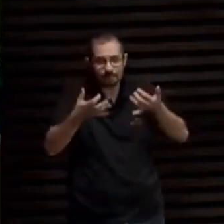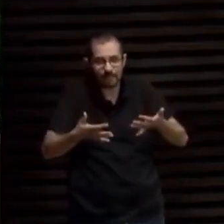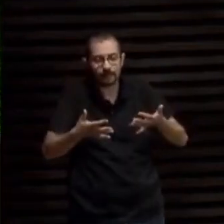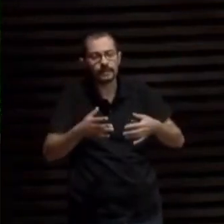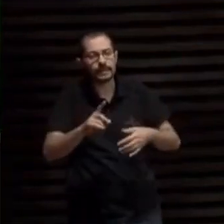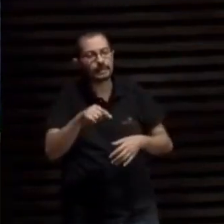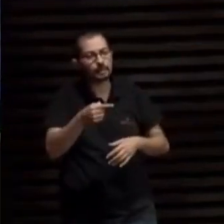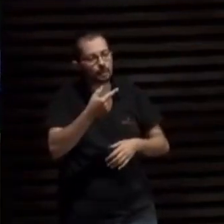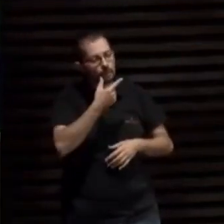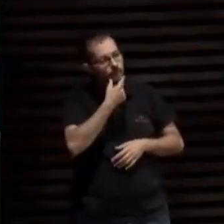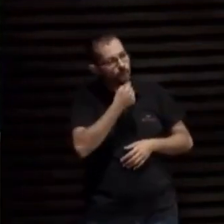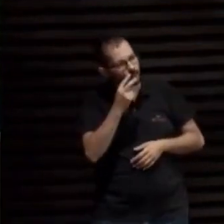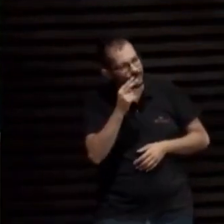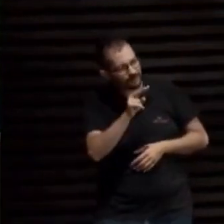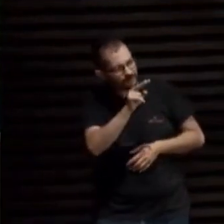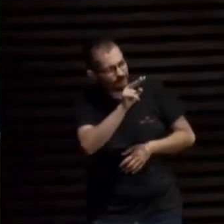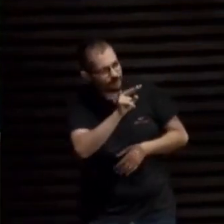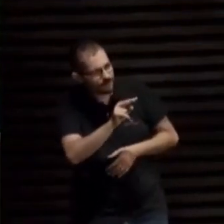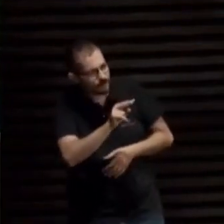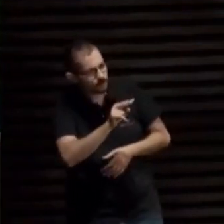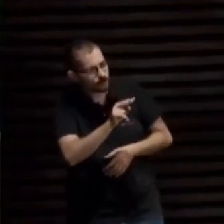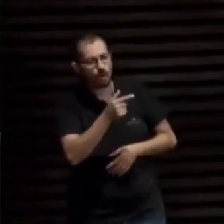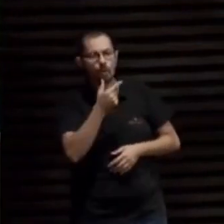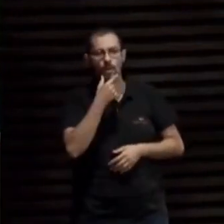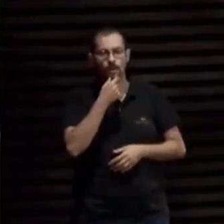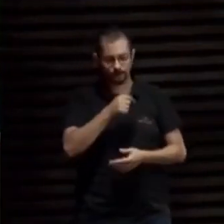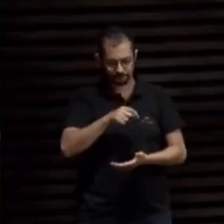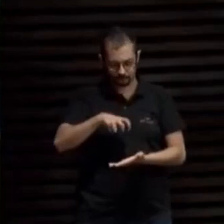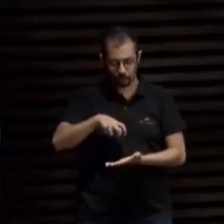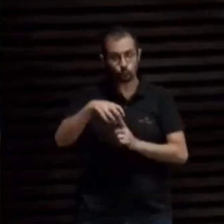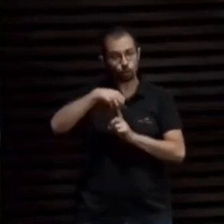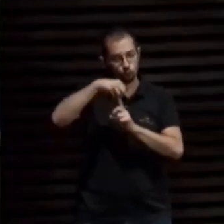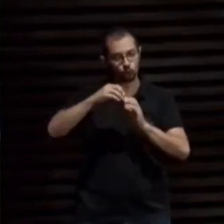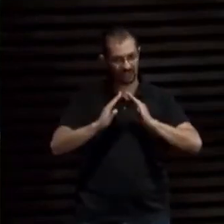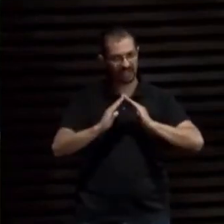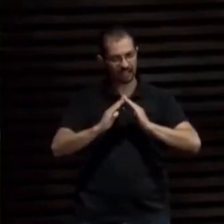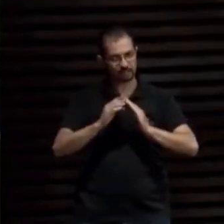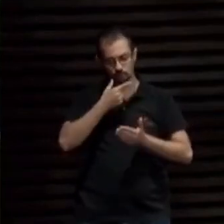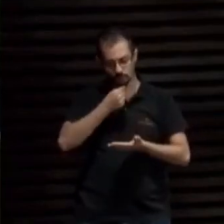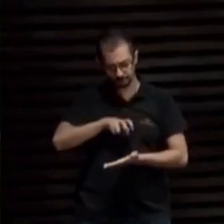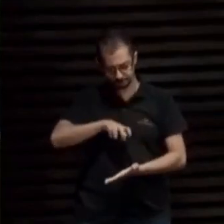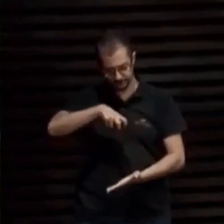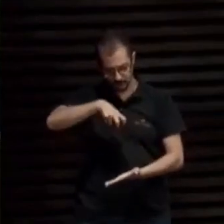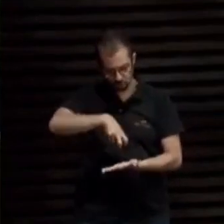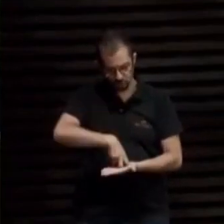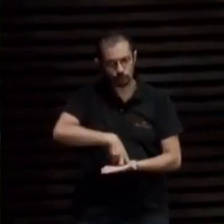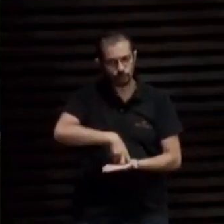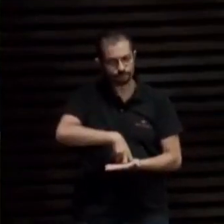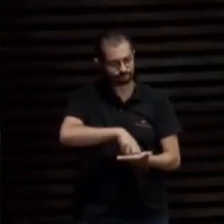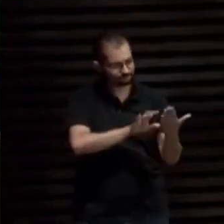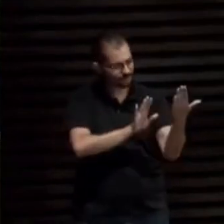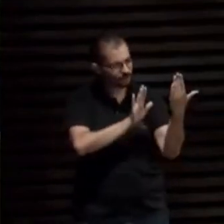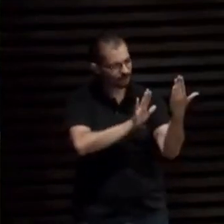ajoelhou-se na cabeceira da mesa e disse ao cardeal: imponha as suas mãos sobre a